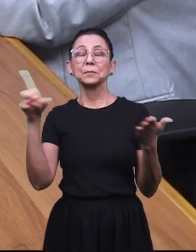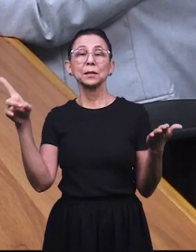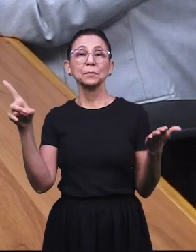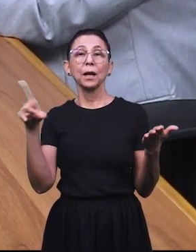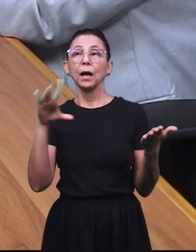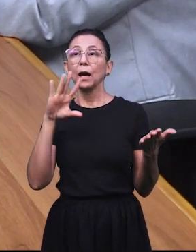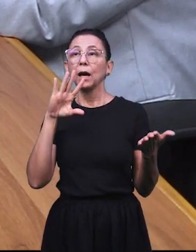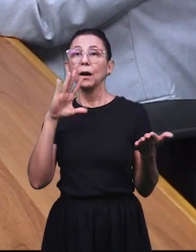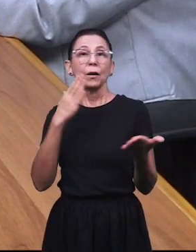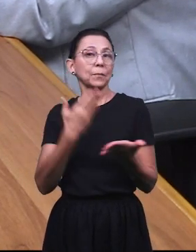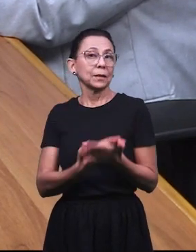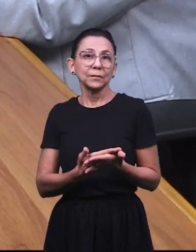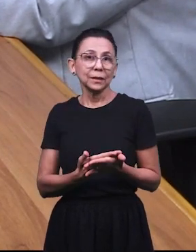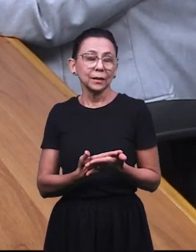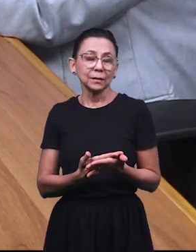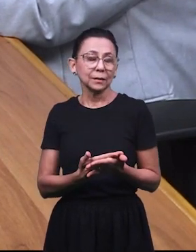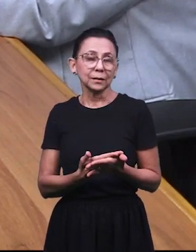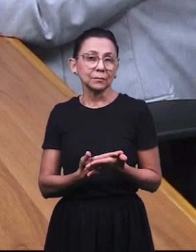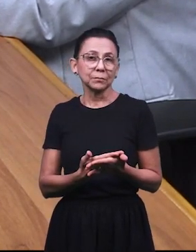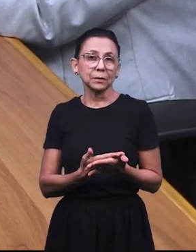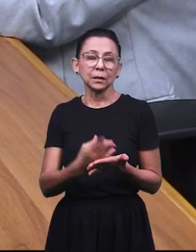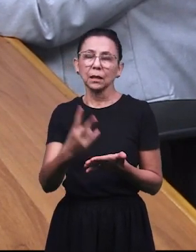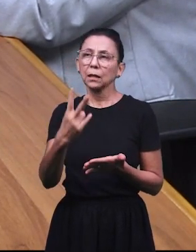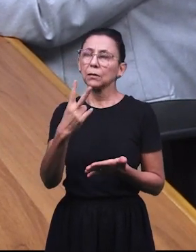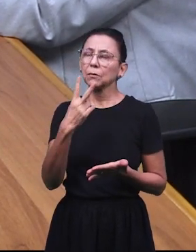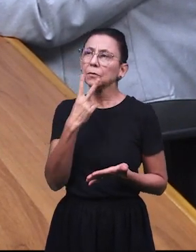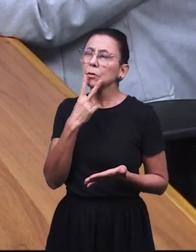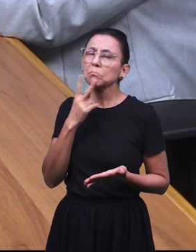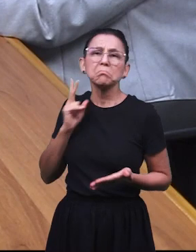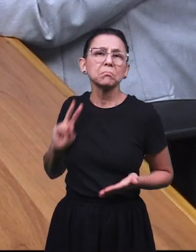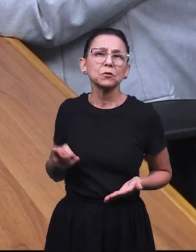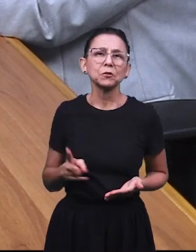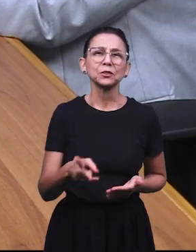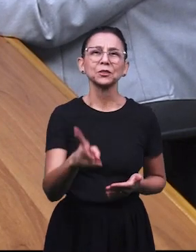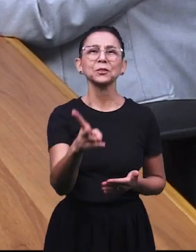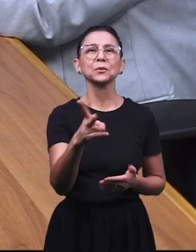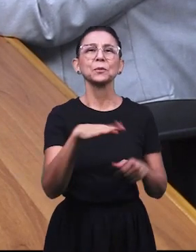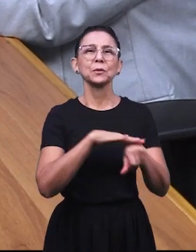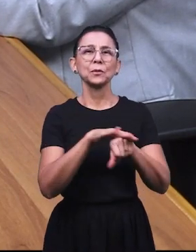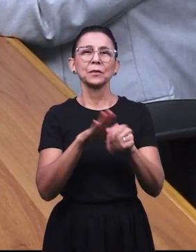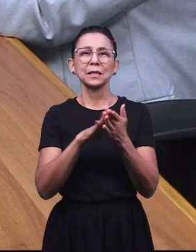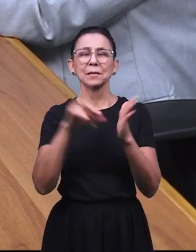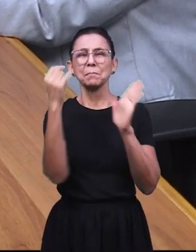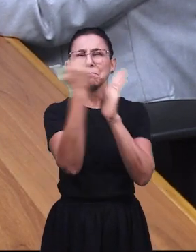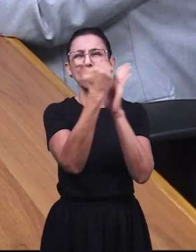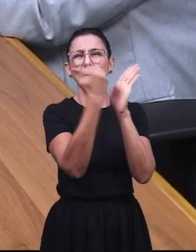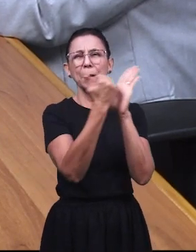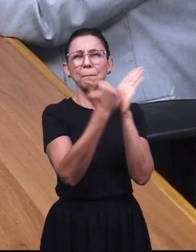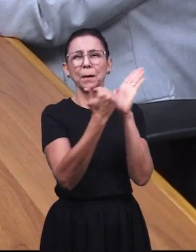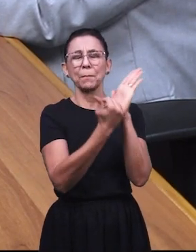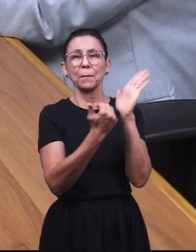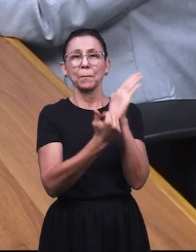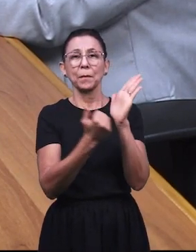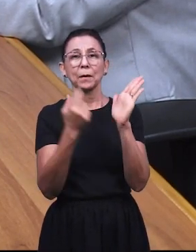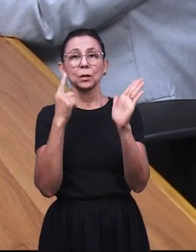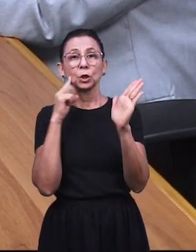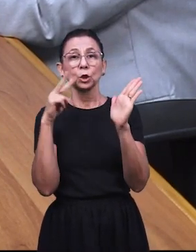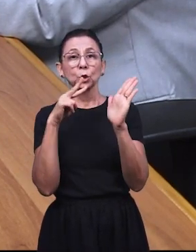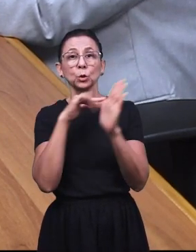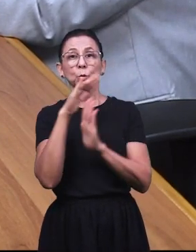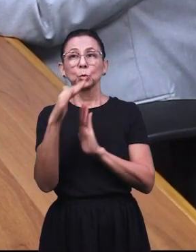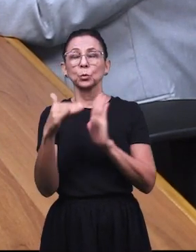ficou maravilhada porque ela assistiu e não conseguiu parar. Ela foi assistindo numa sequência que ela não conseguiu